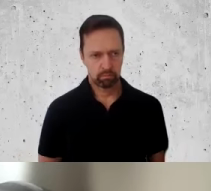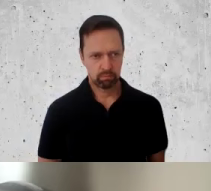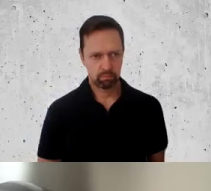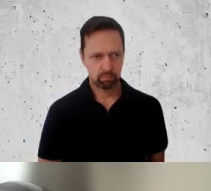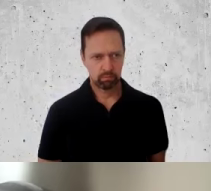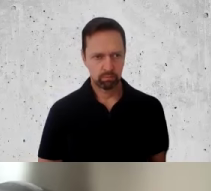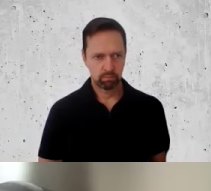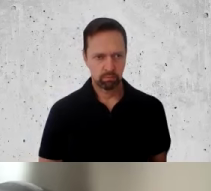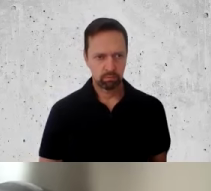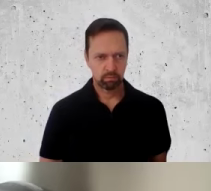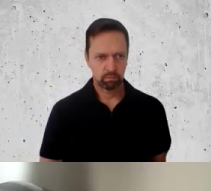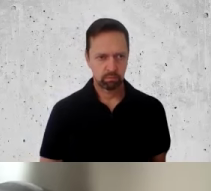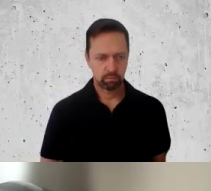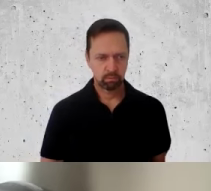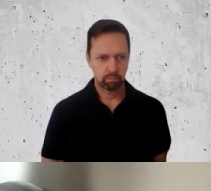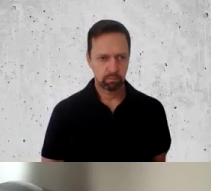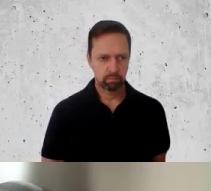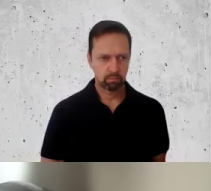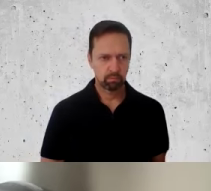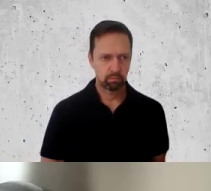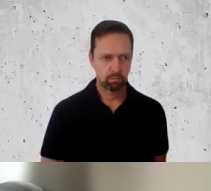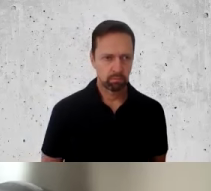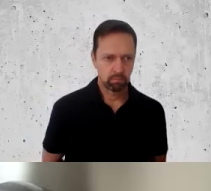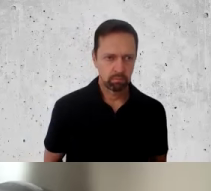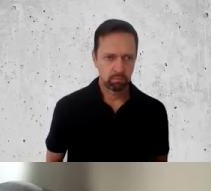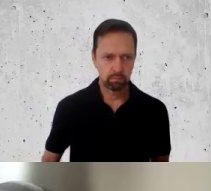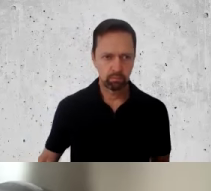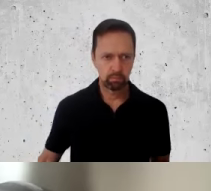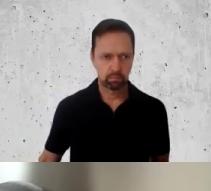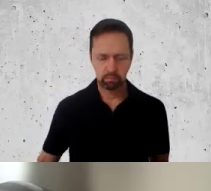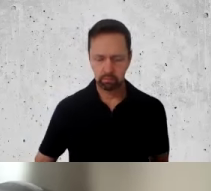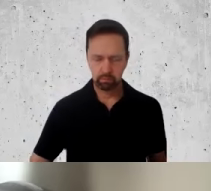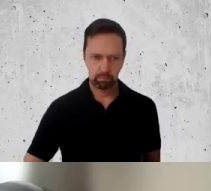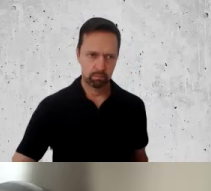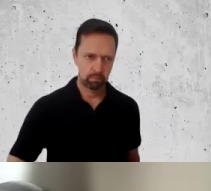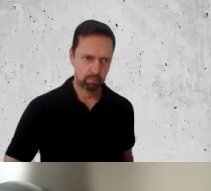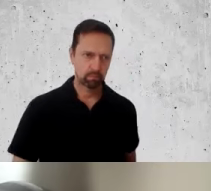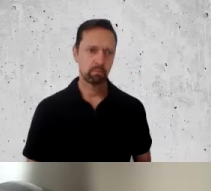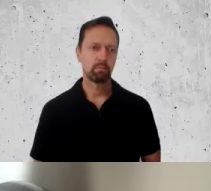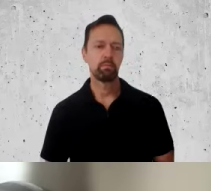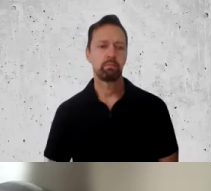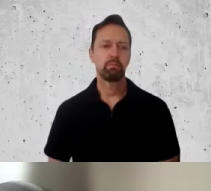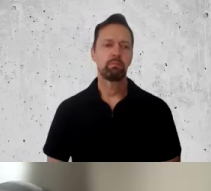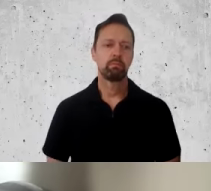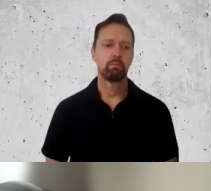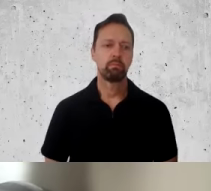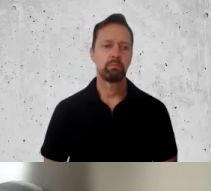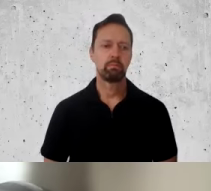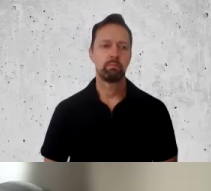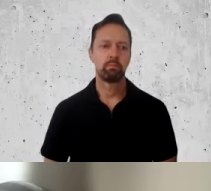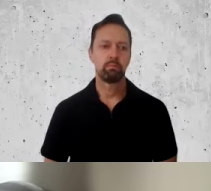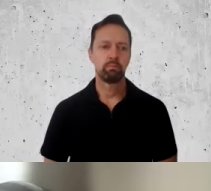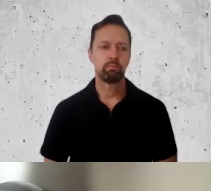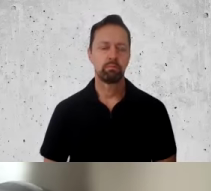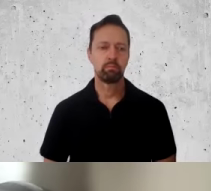financeiras. Eu acho que isso trouxe uma maneira interessante de olhar os investimentos. A gente sempre foca muito... Todas as discussões são focadas no